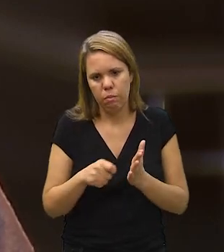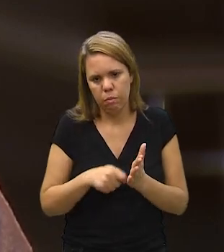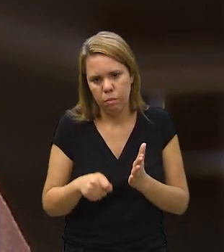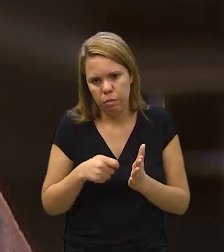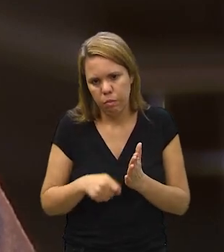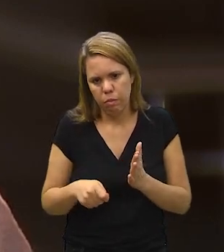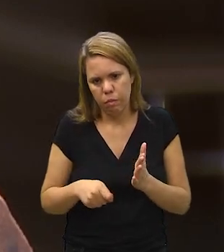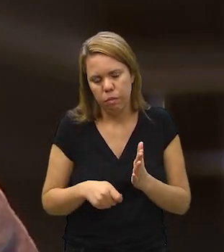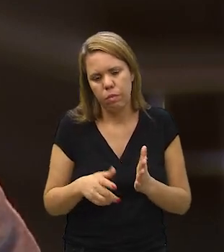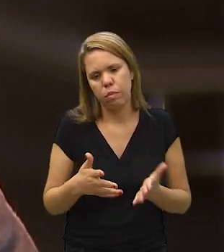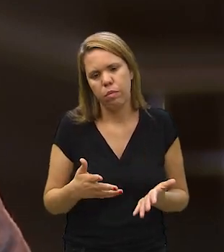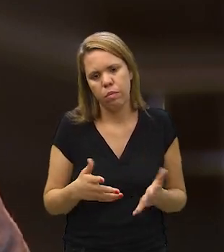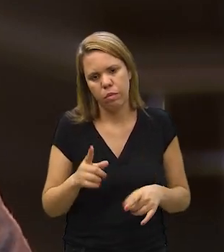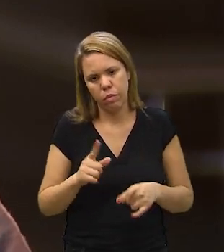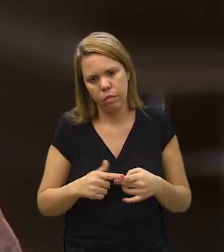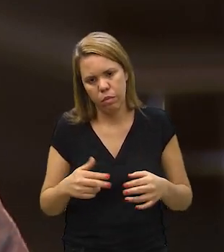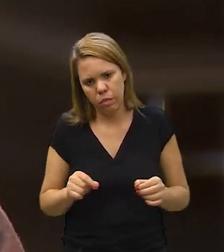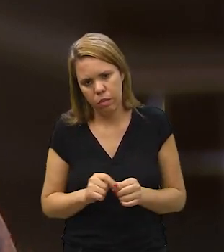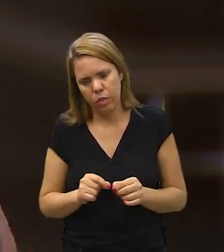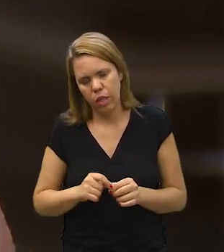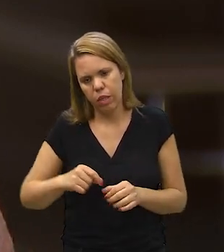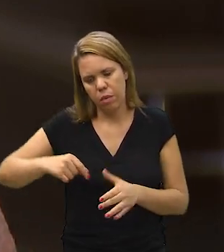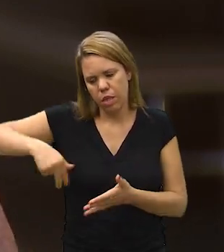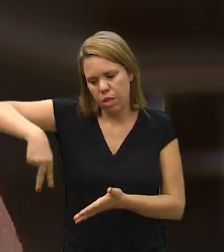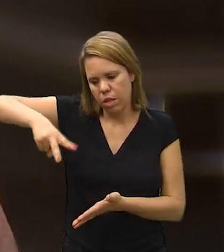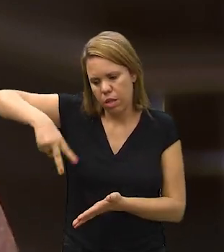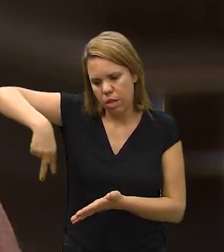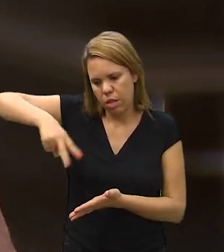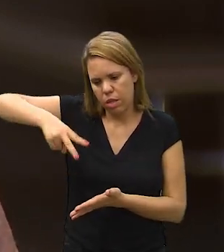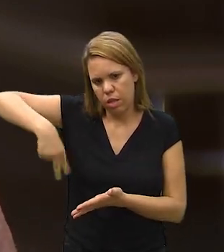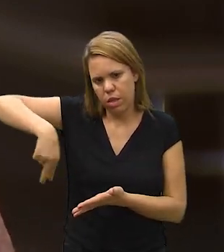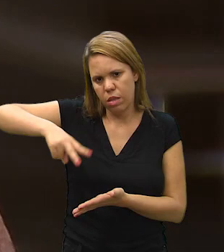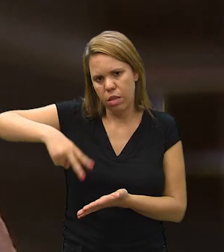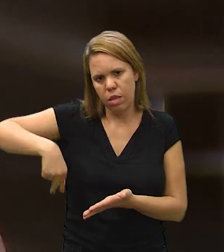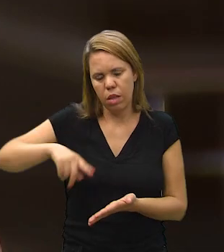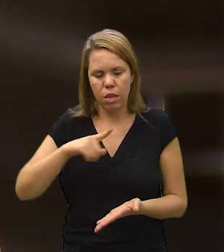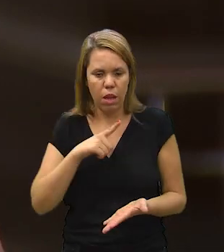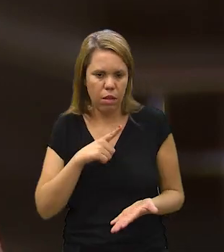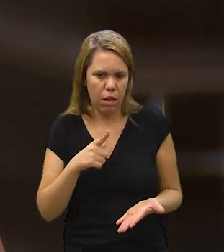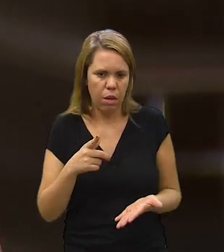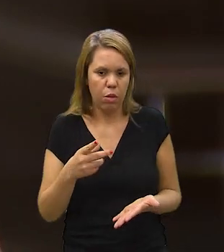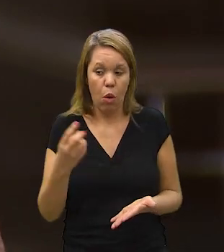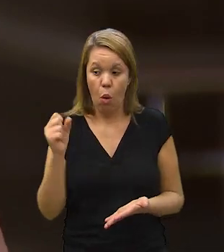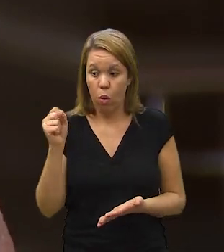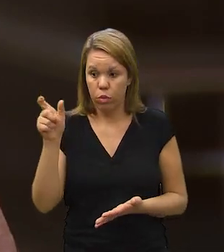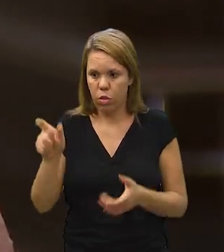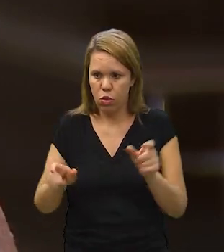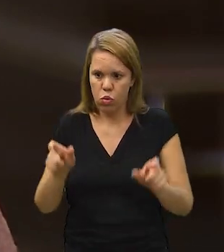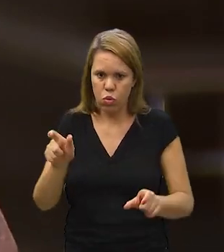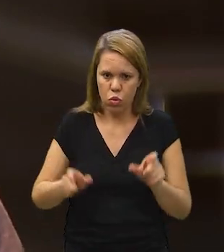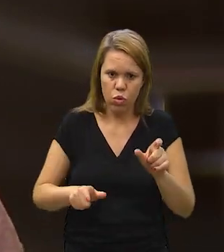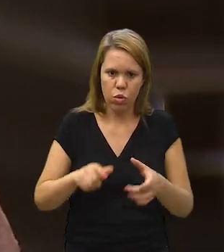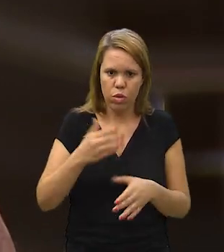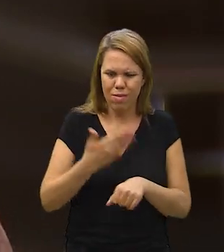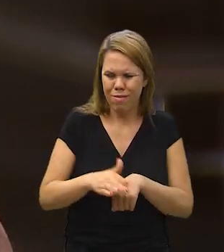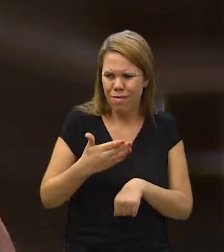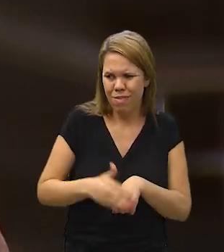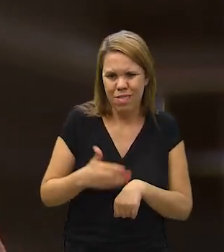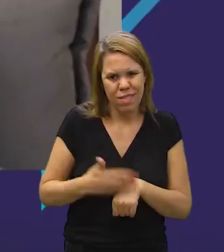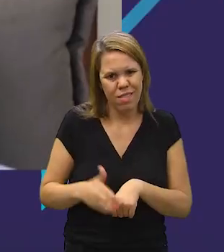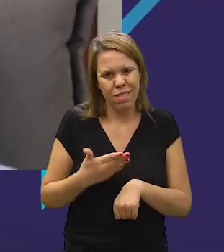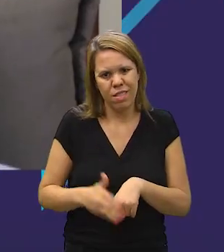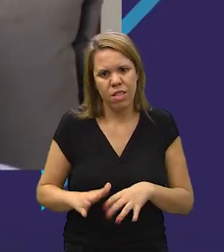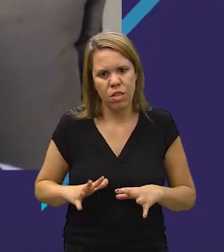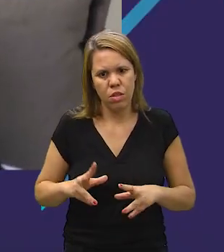Depois tem uma parte também que envolve bailarinas, então dançarinas, né? Elas são 8 pessoas, a gente teve que ensaiar também todo